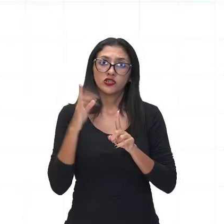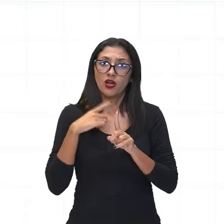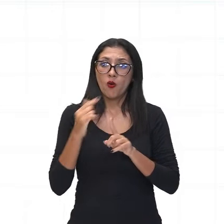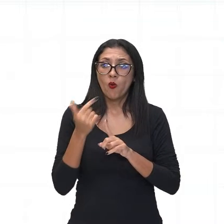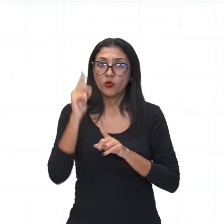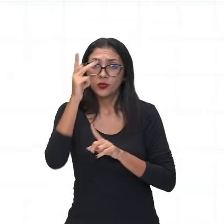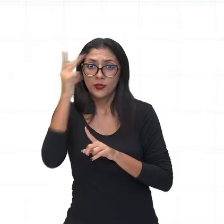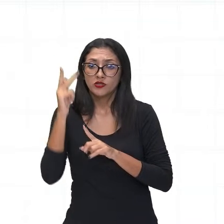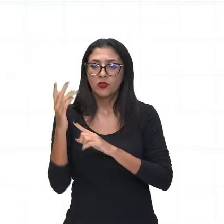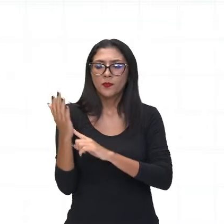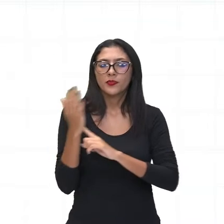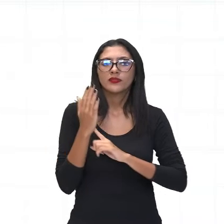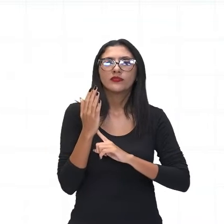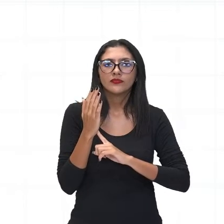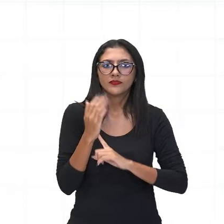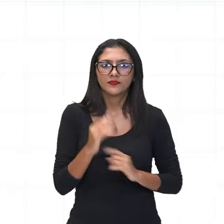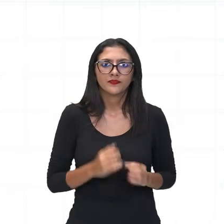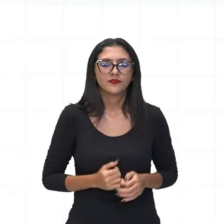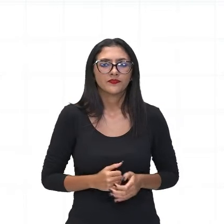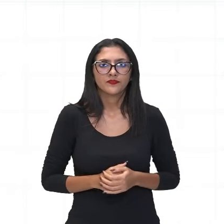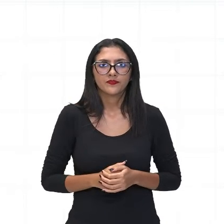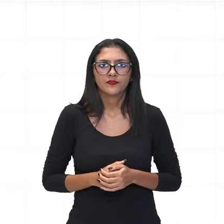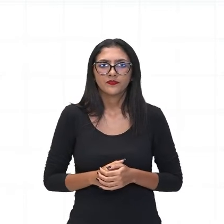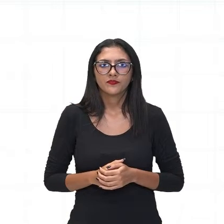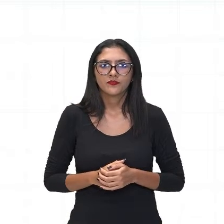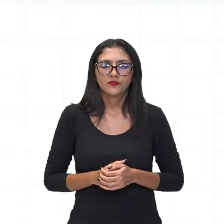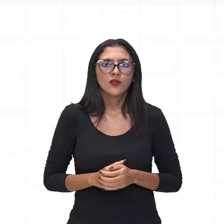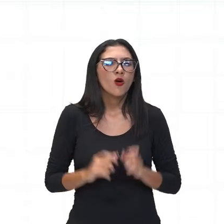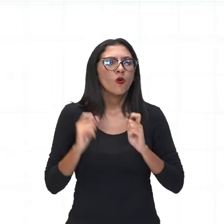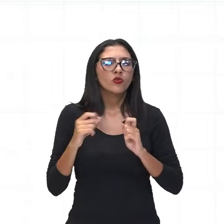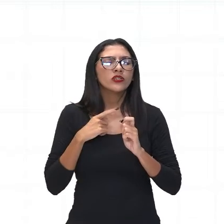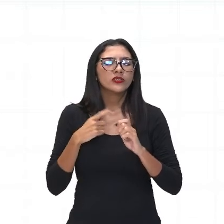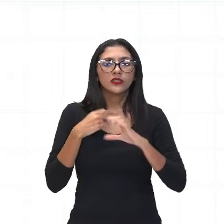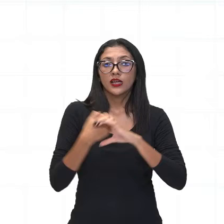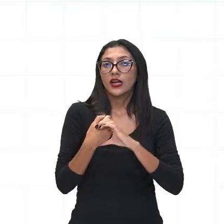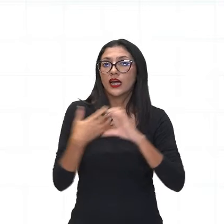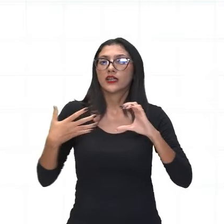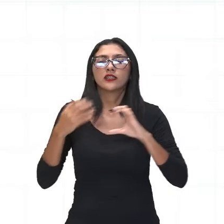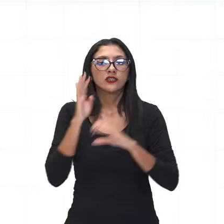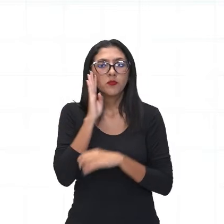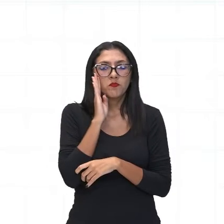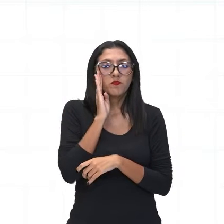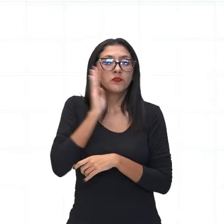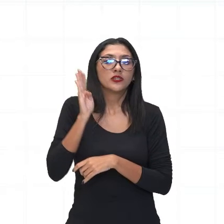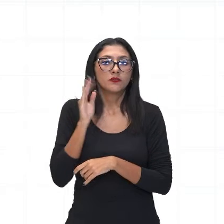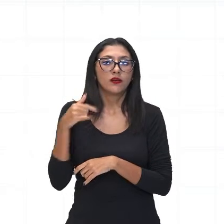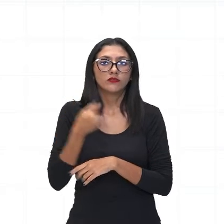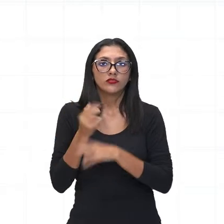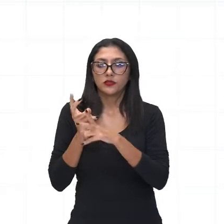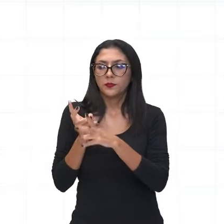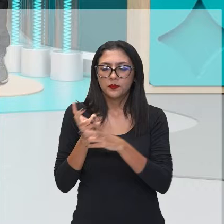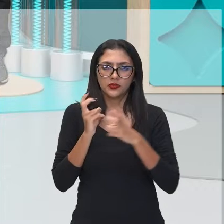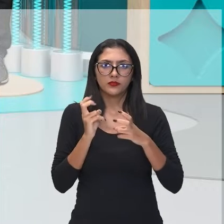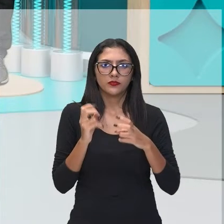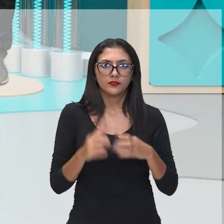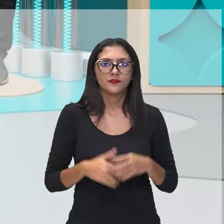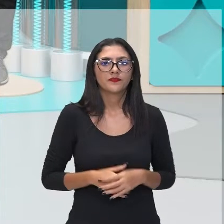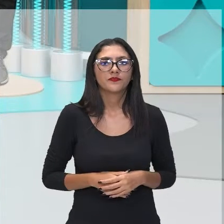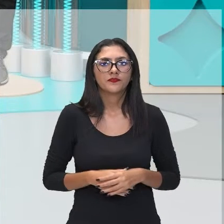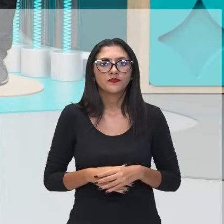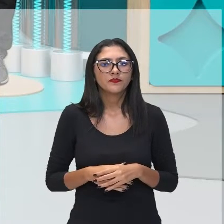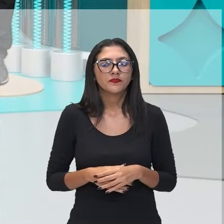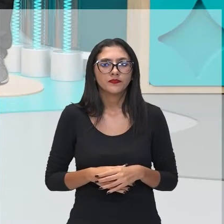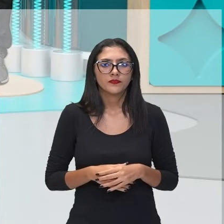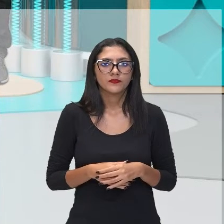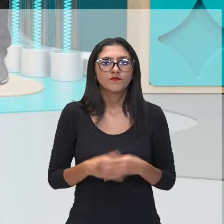pessoa, certo? E quais são as marcas linguísticas que vão evidenciar esse movimento argumentativo no texto? Então, colocando aqui